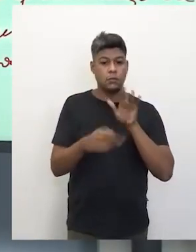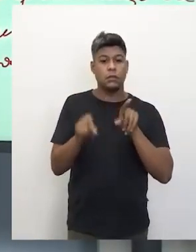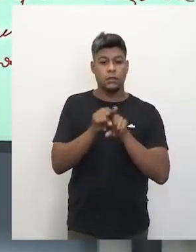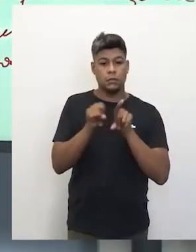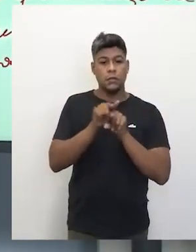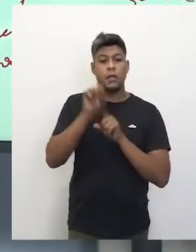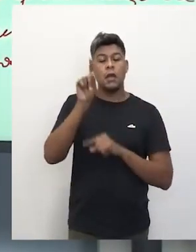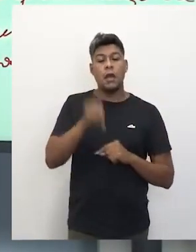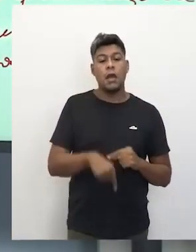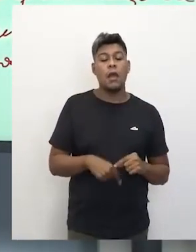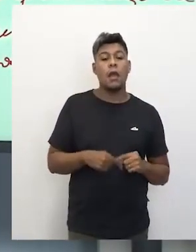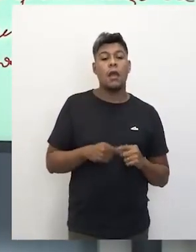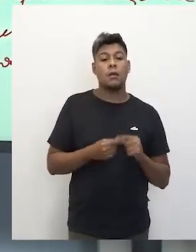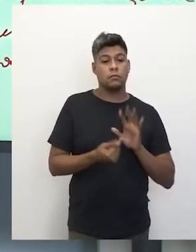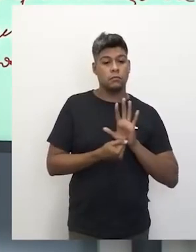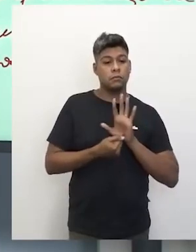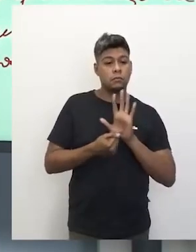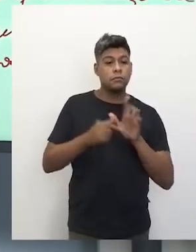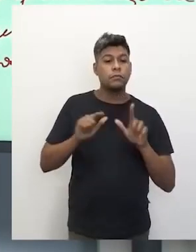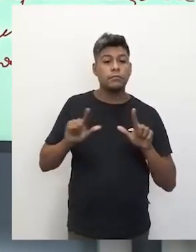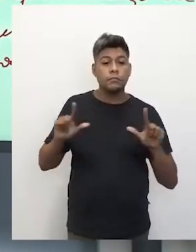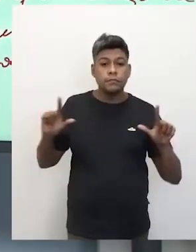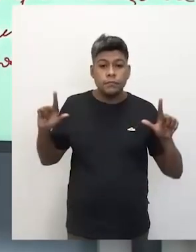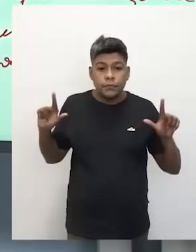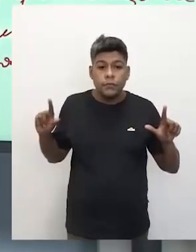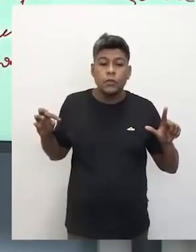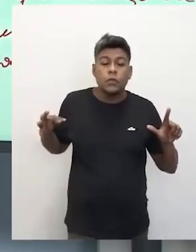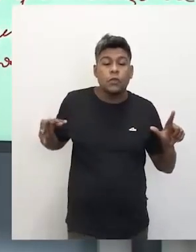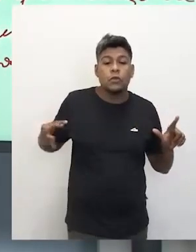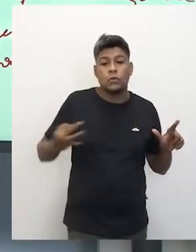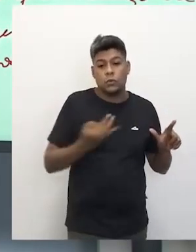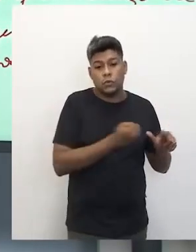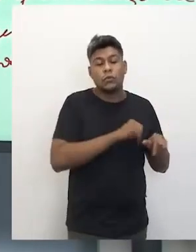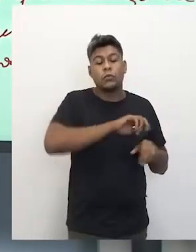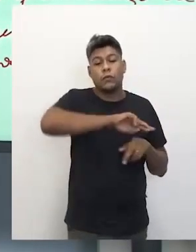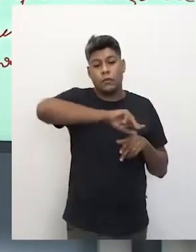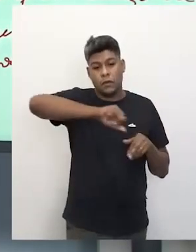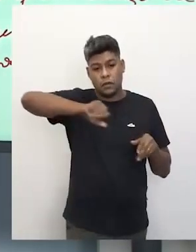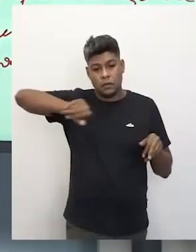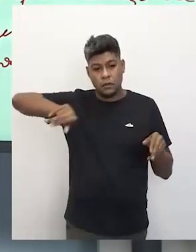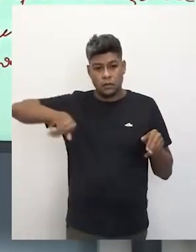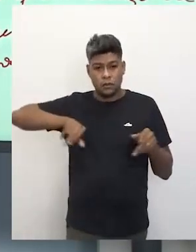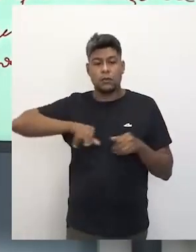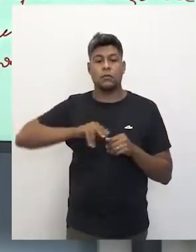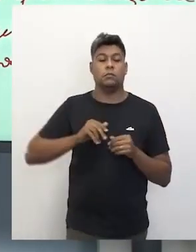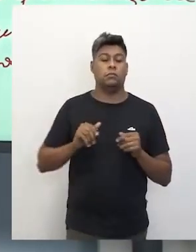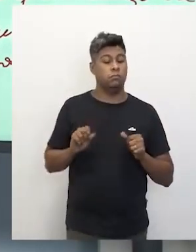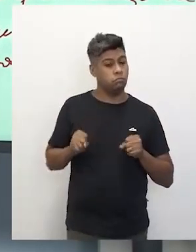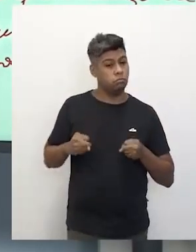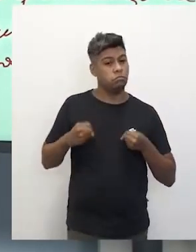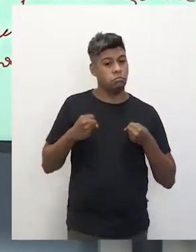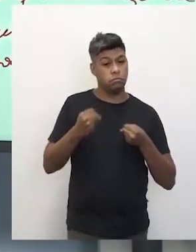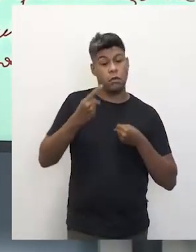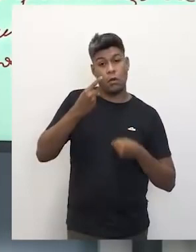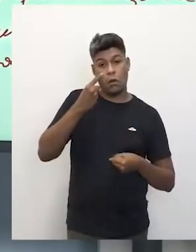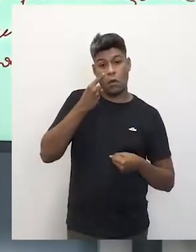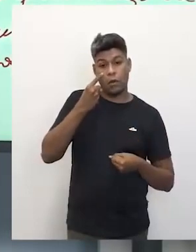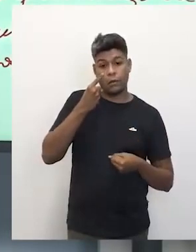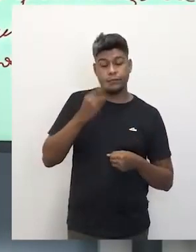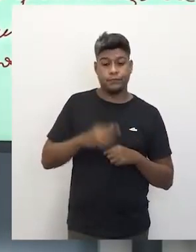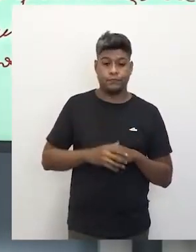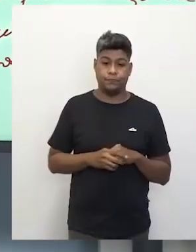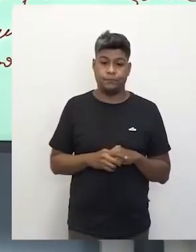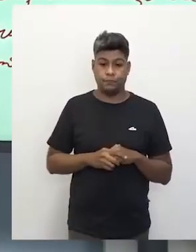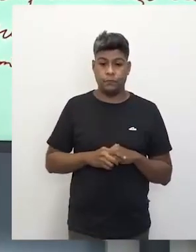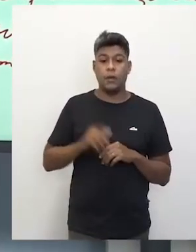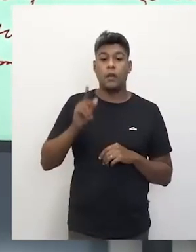é apenas uma das faces, né? A legitimação, ela abrange uma gama muito variada de frentes aí, que a gente vai dar uma olhadinha, tá? Olha só,